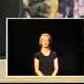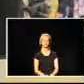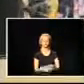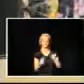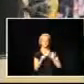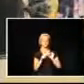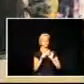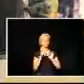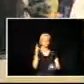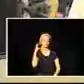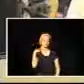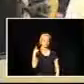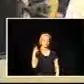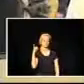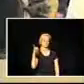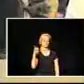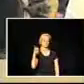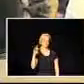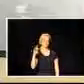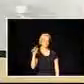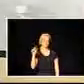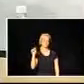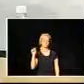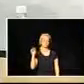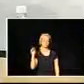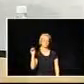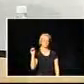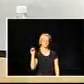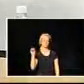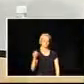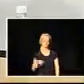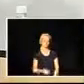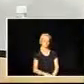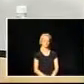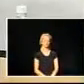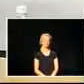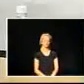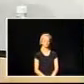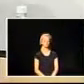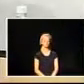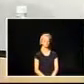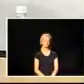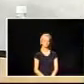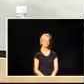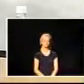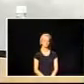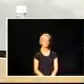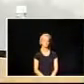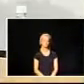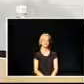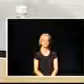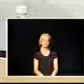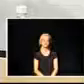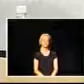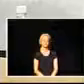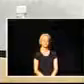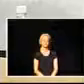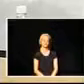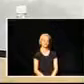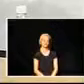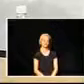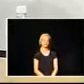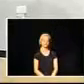Digão. Quero só mandar um abraço para toda a família, seu Guido Salles, seus filhos, parabenizando pelo